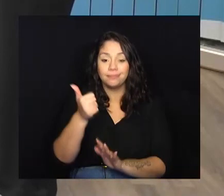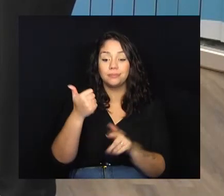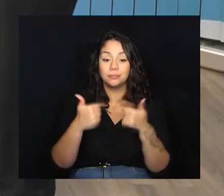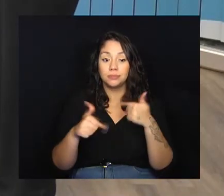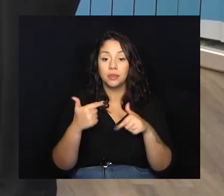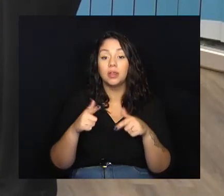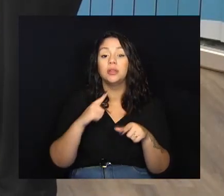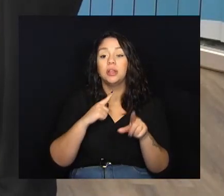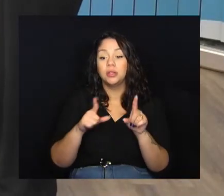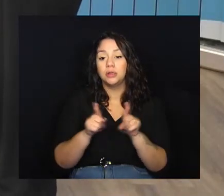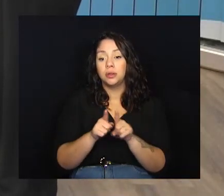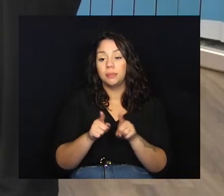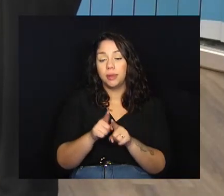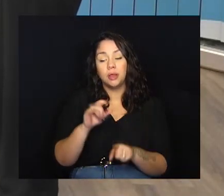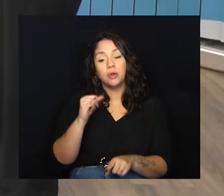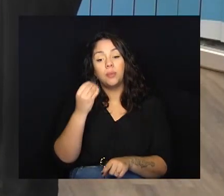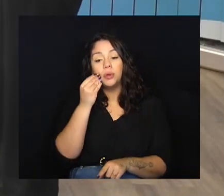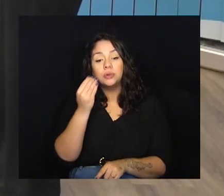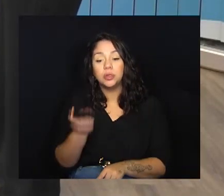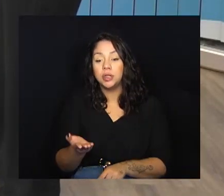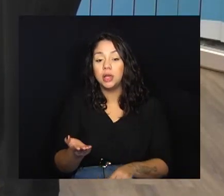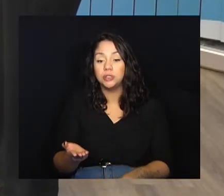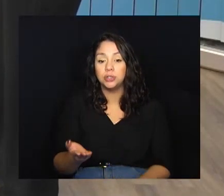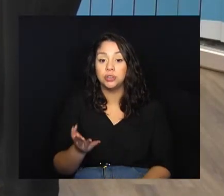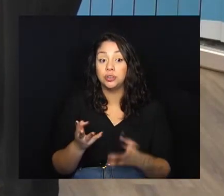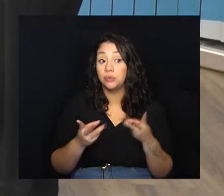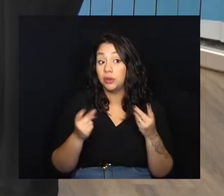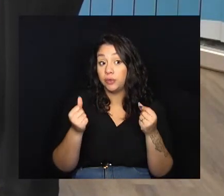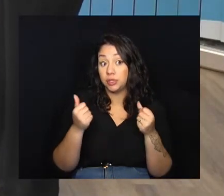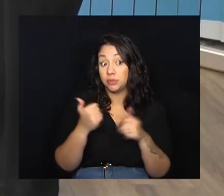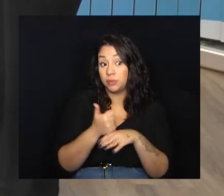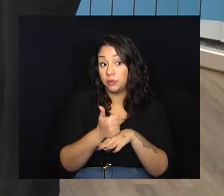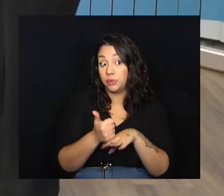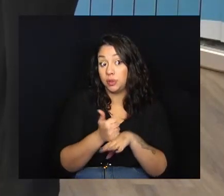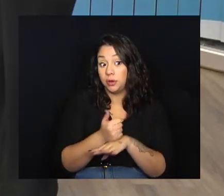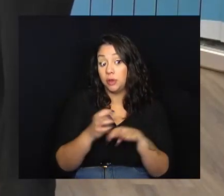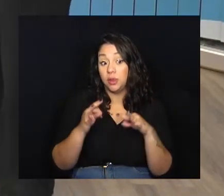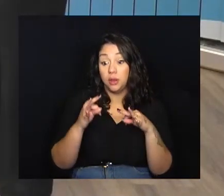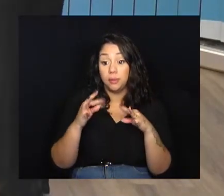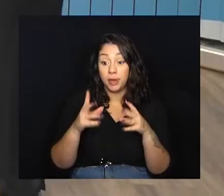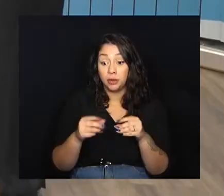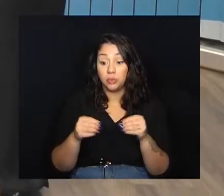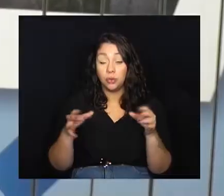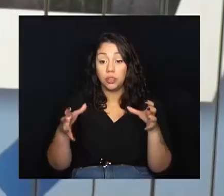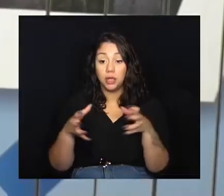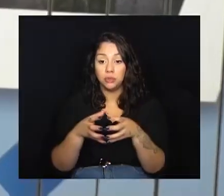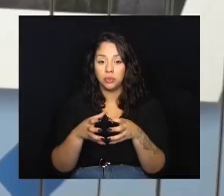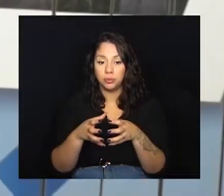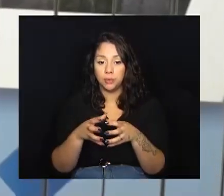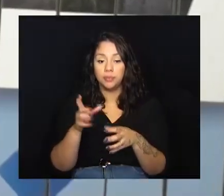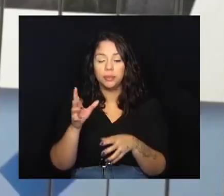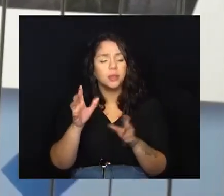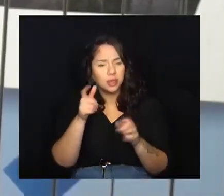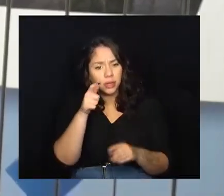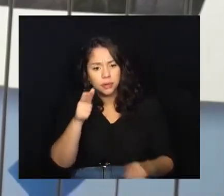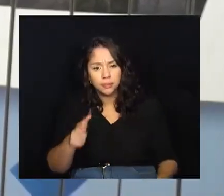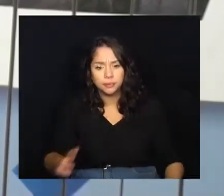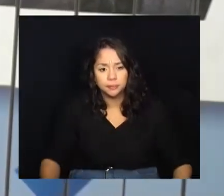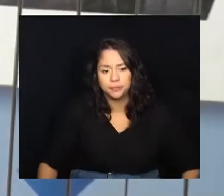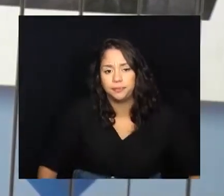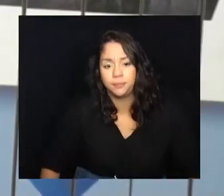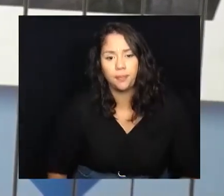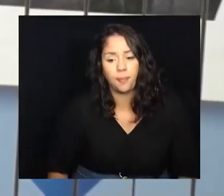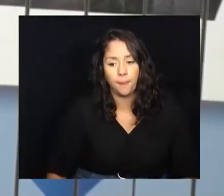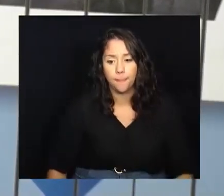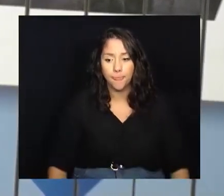tem também aí oportunidade de qualificação profissional toda essa turma tá interessado entra